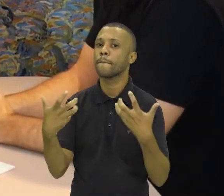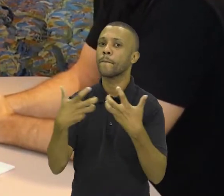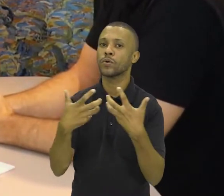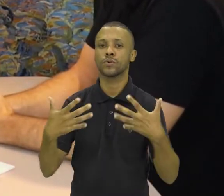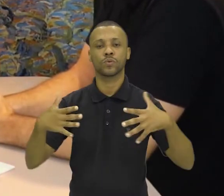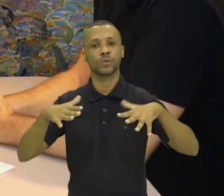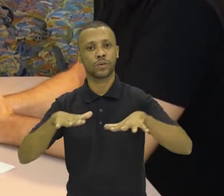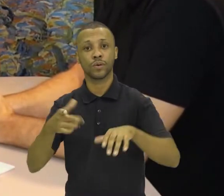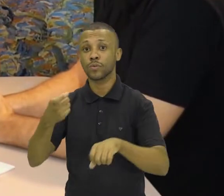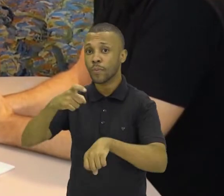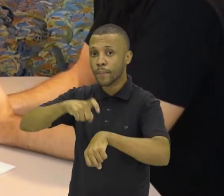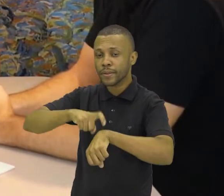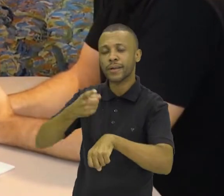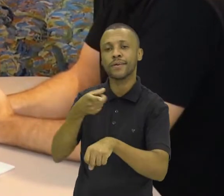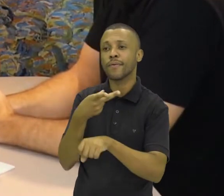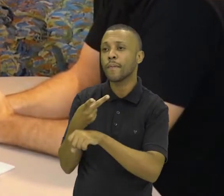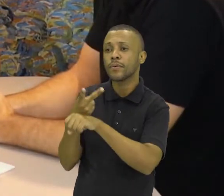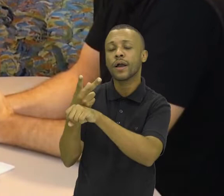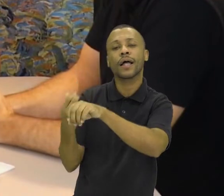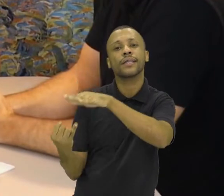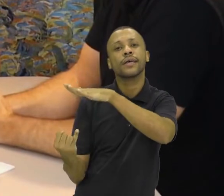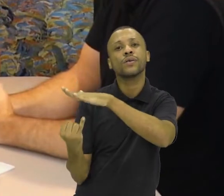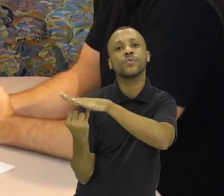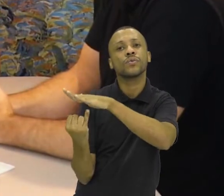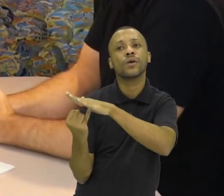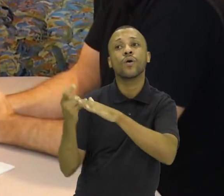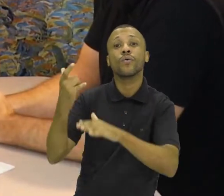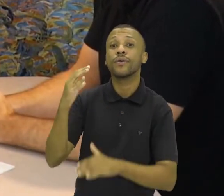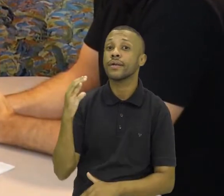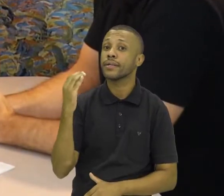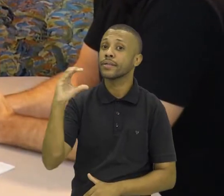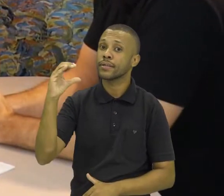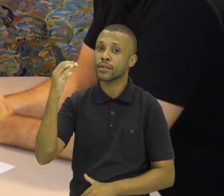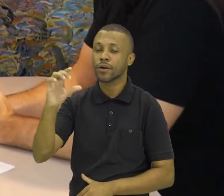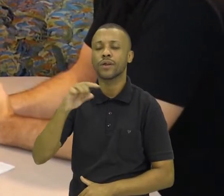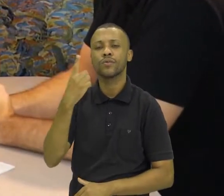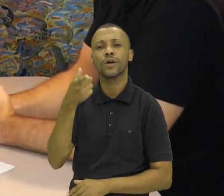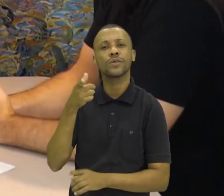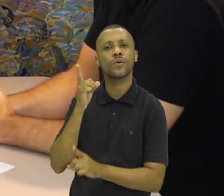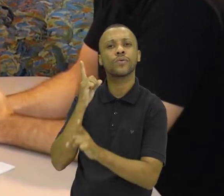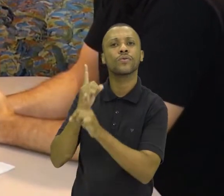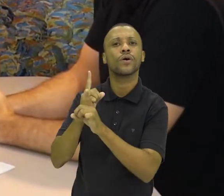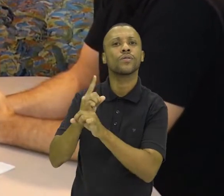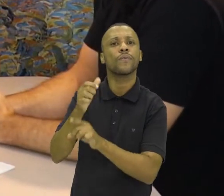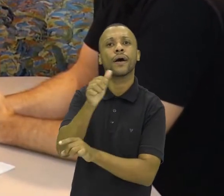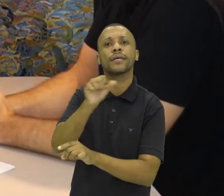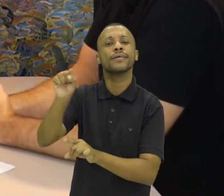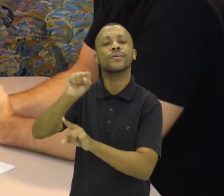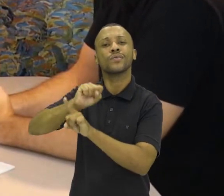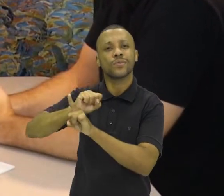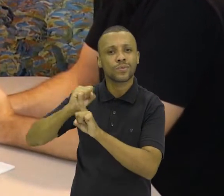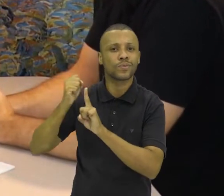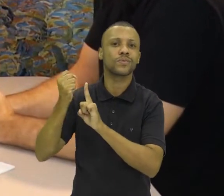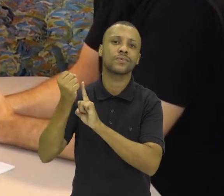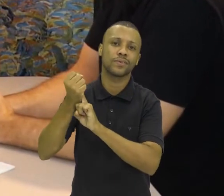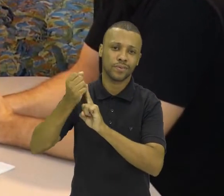Tá? E quando ele foi procurar essa outra instituição, lá em Niterói, quem te atendeu como assistente social